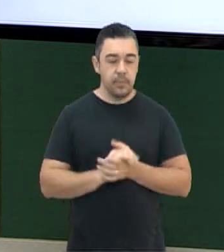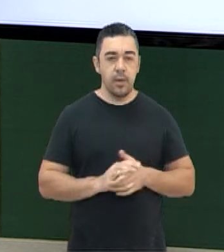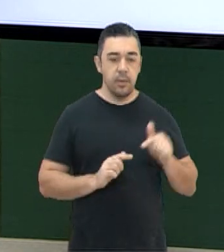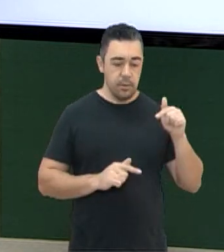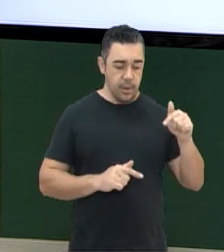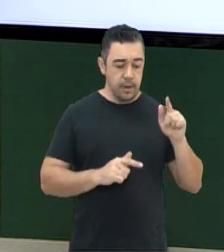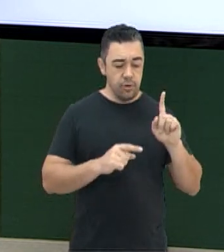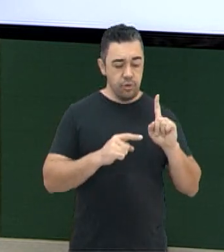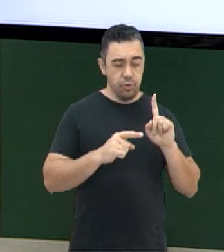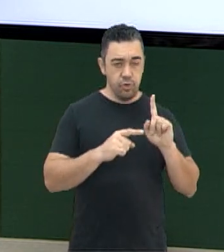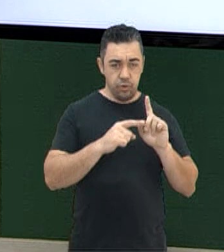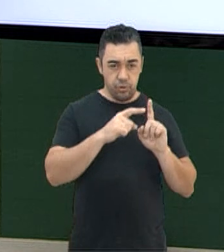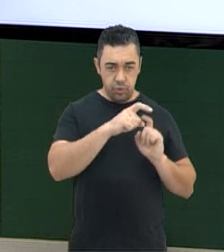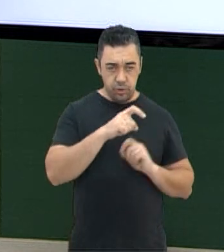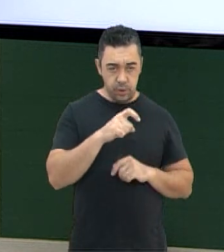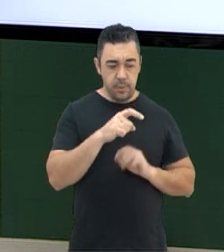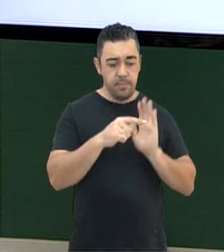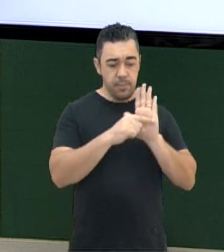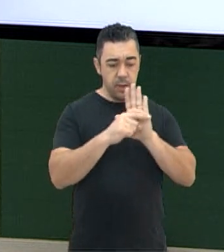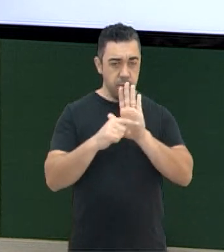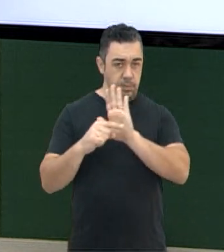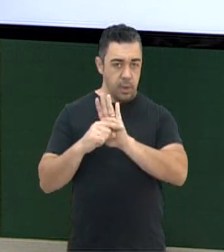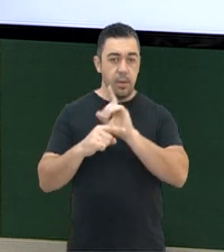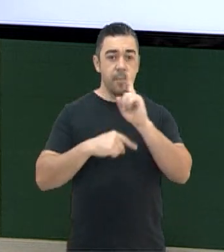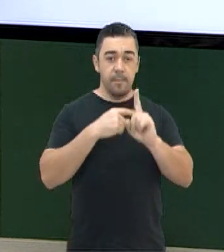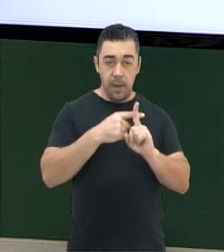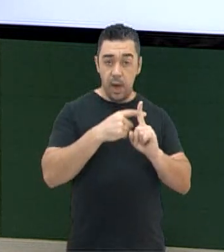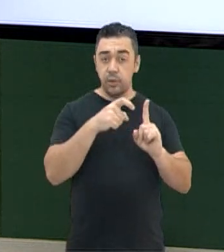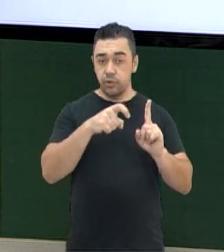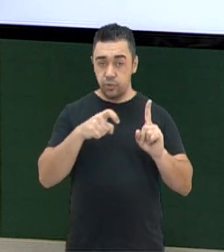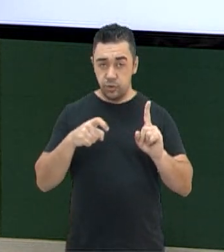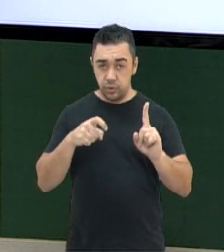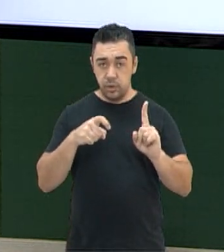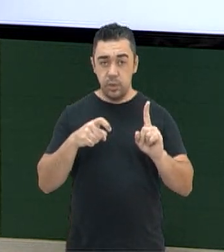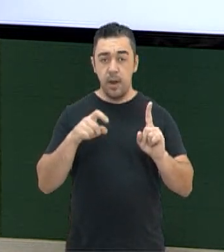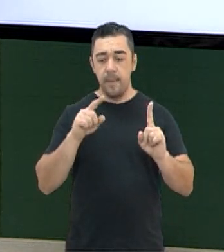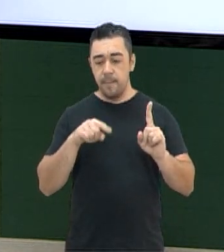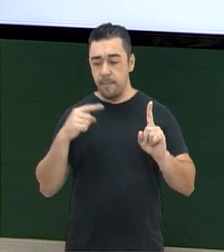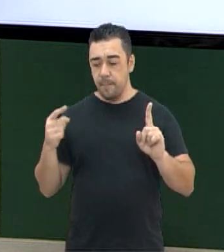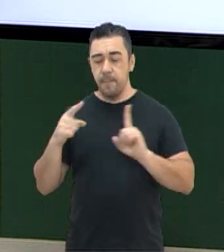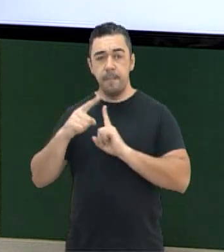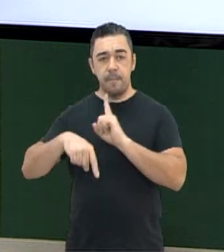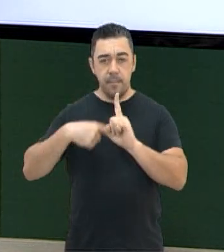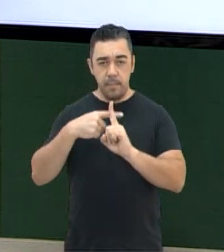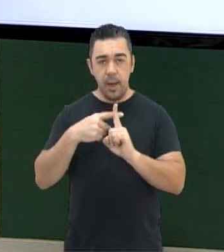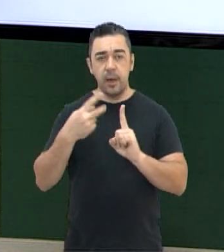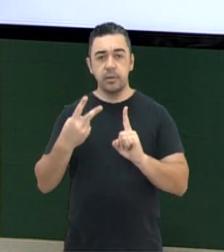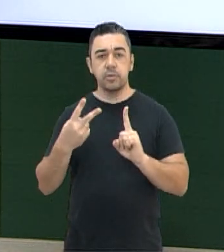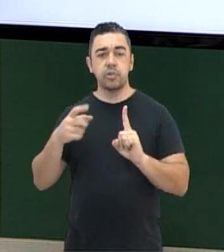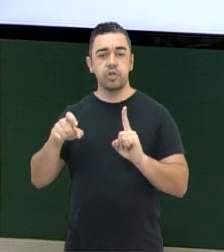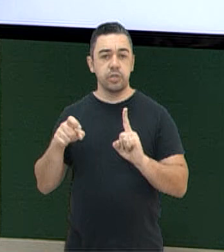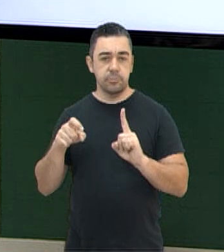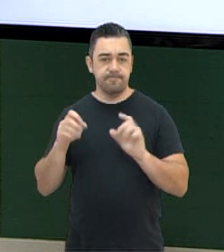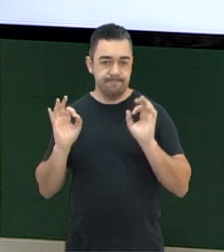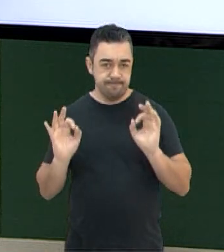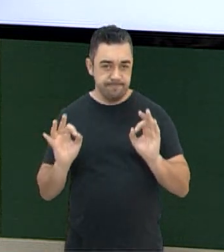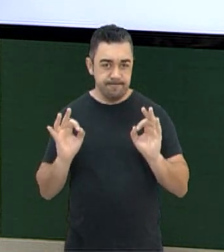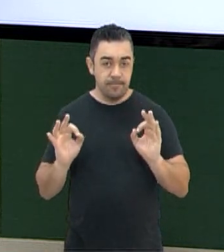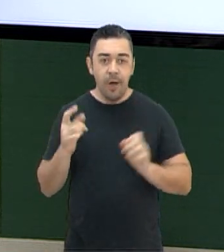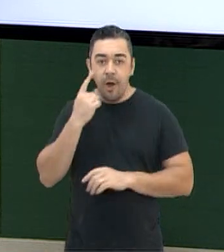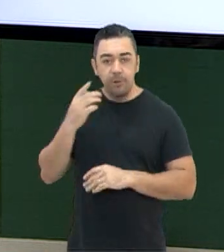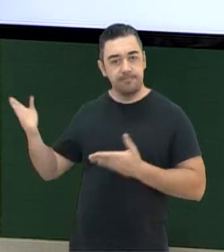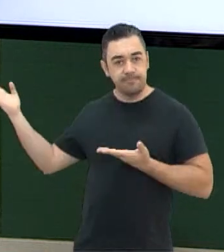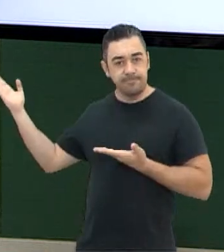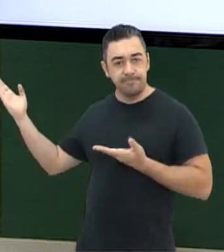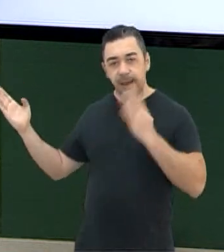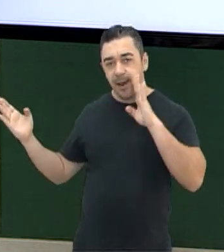7x, menos com menos, mais x. Mais com mais 2x. Olha